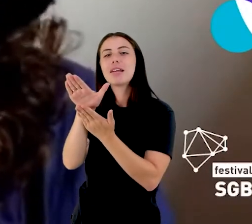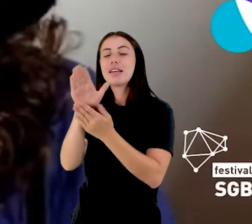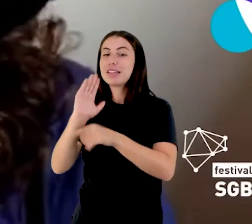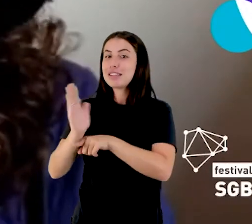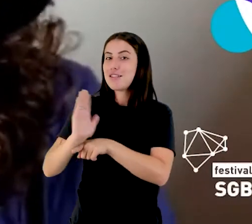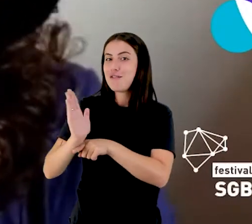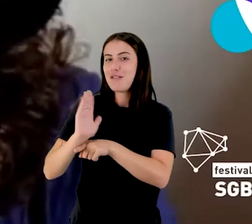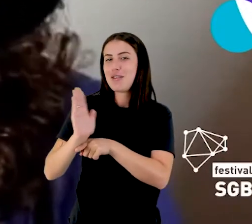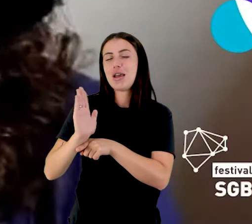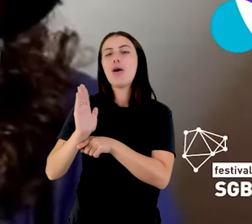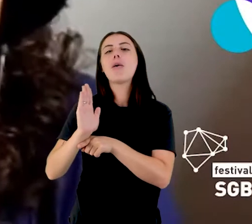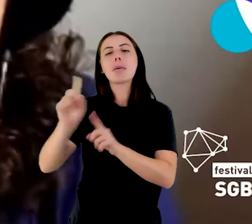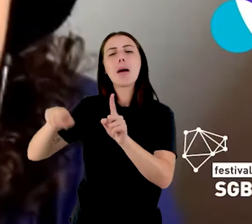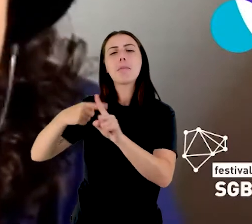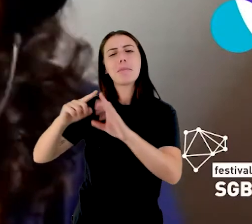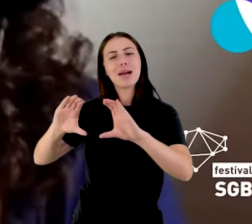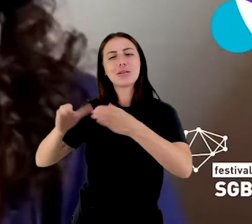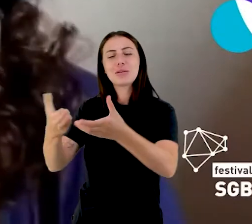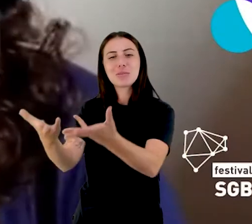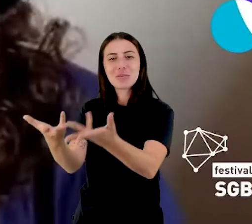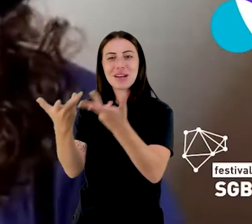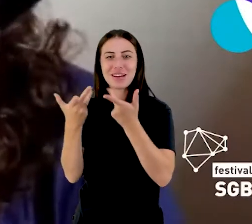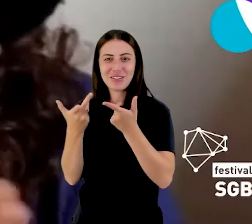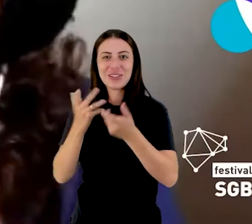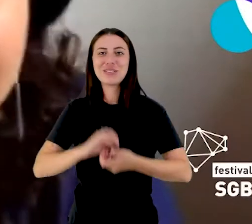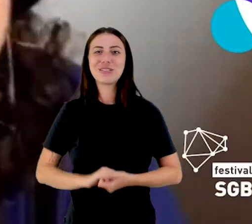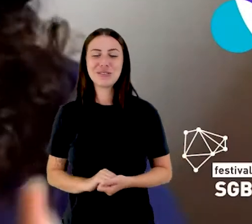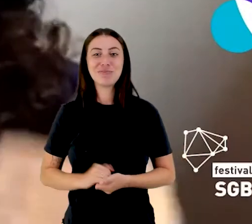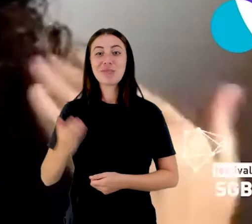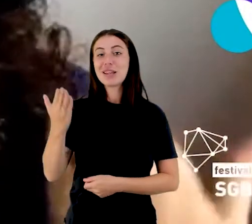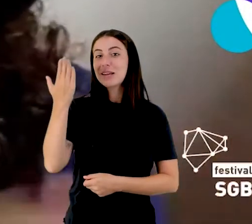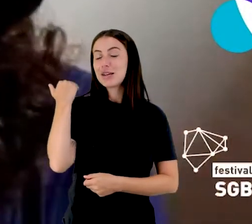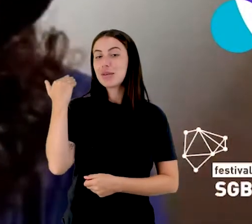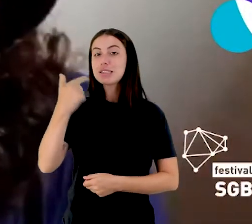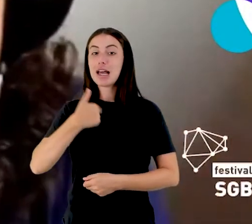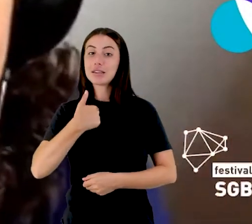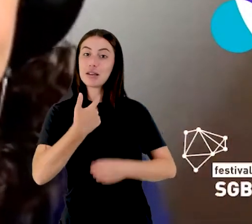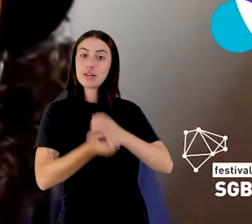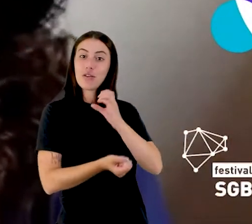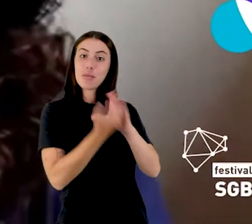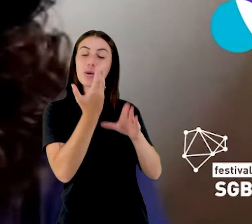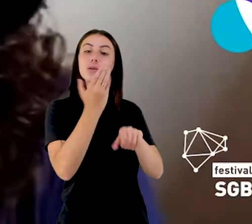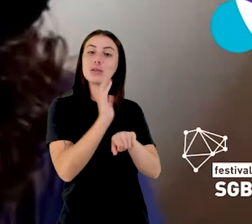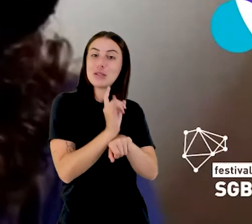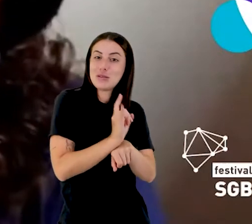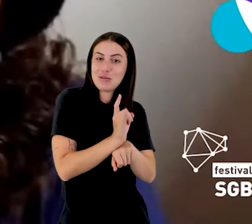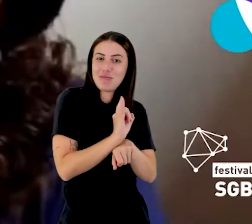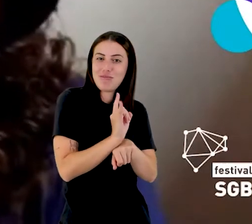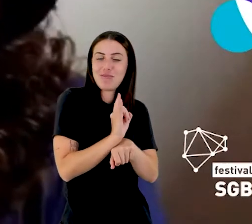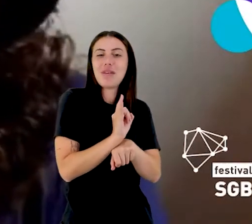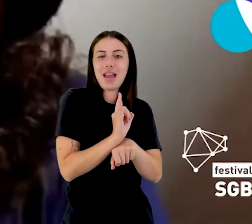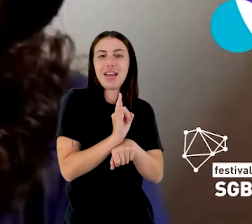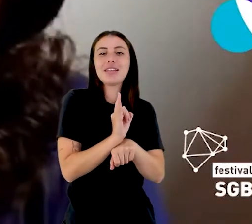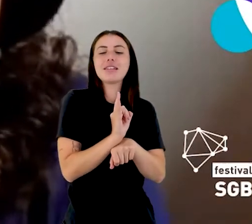a partir de um convite da Giros Filmes, Belisário Franca, a Maria Carneiro e a Bianca